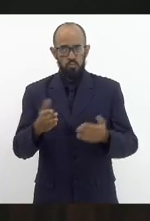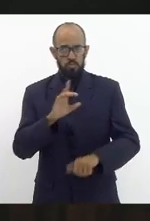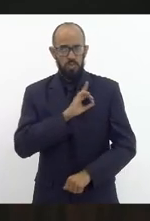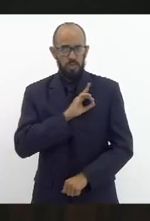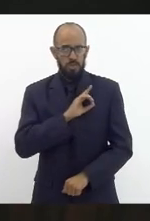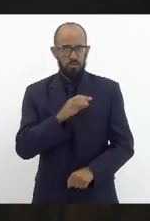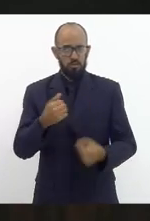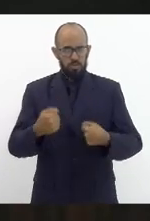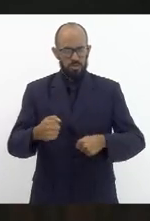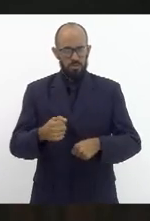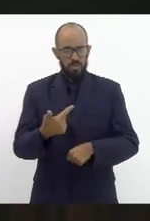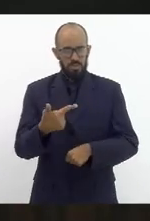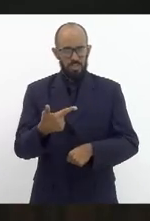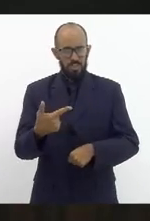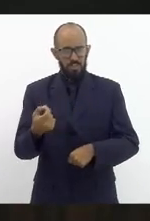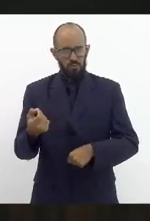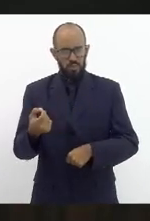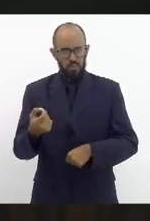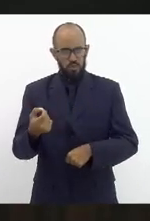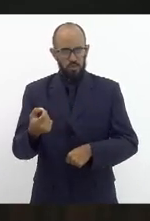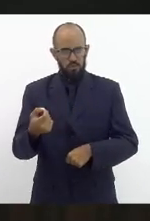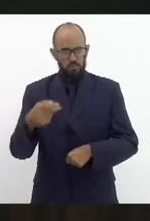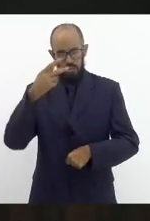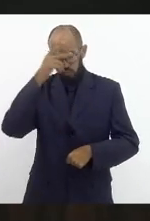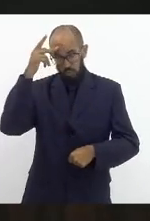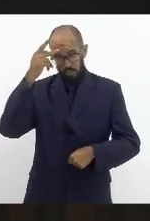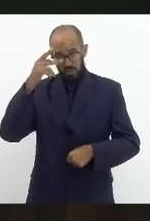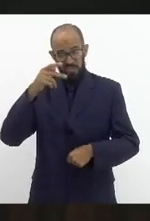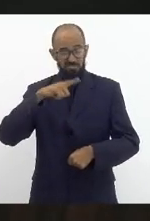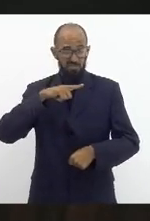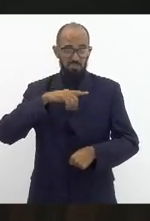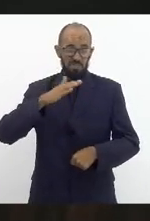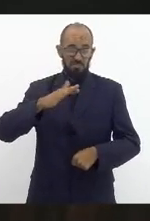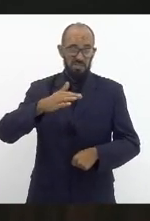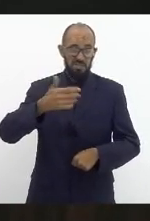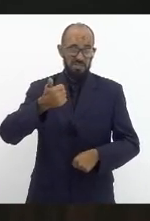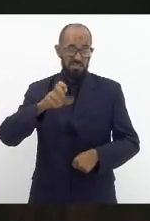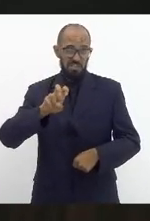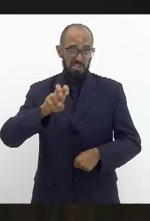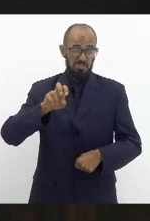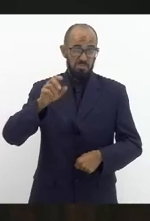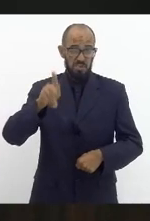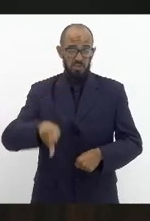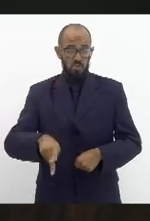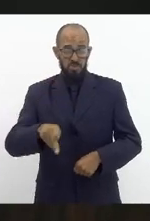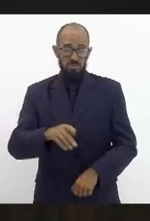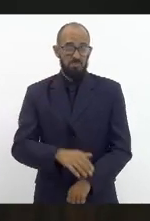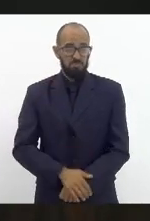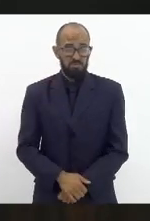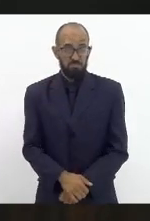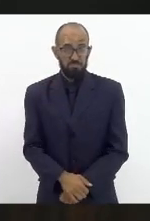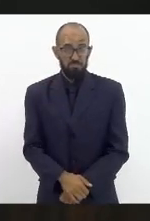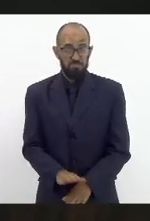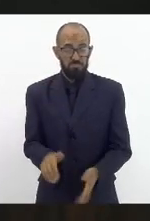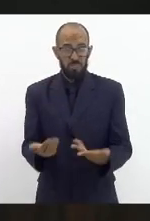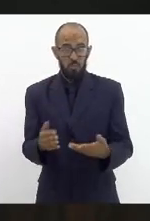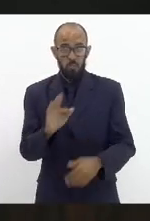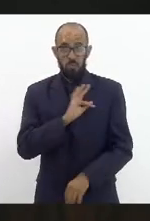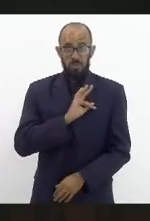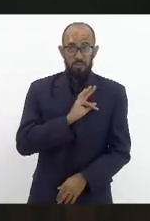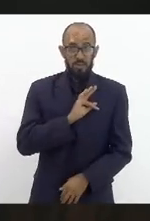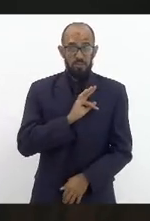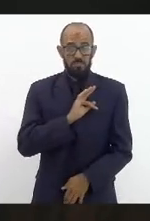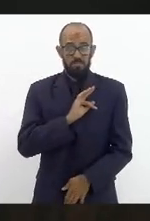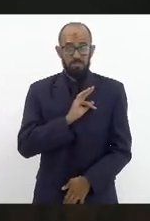120 pessoas, 80 pessoas, tem 17 pessoas, 15 pessoas. E aí o policial,